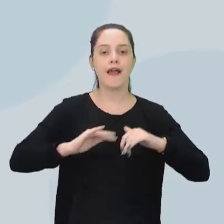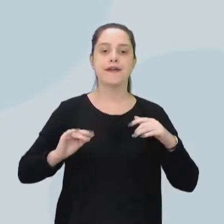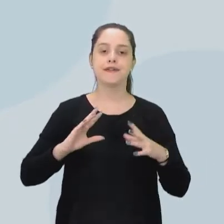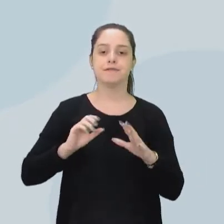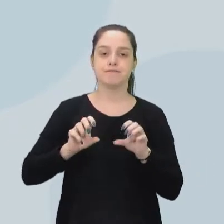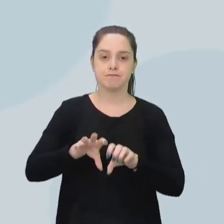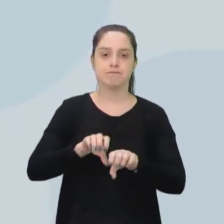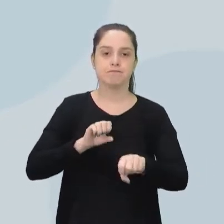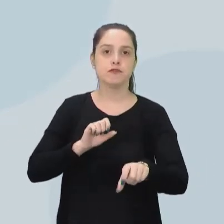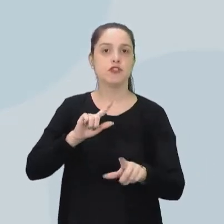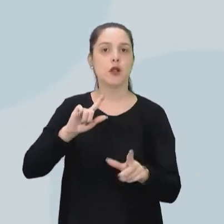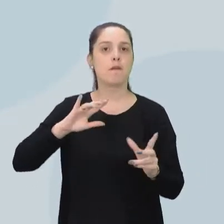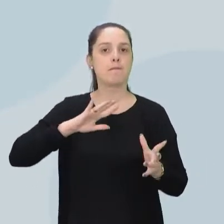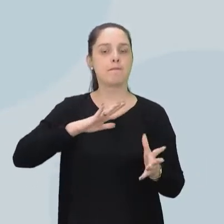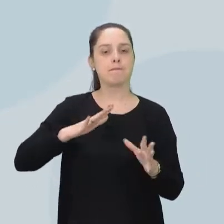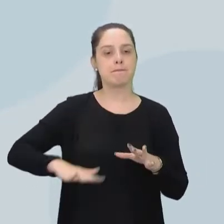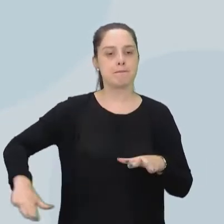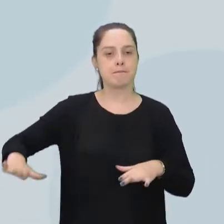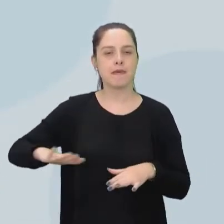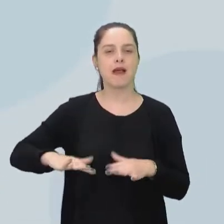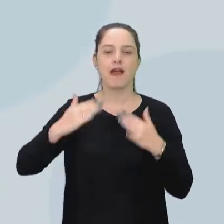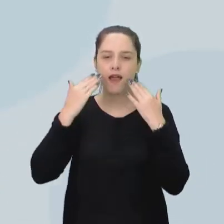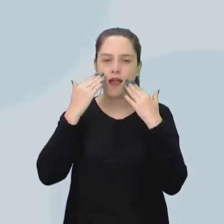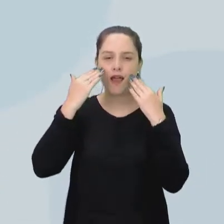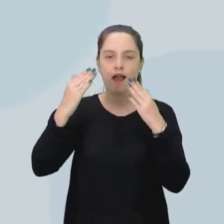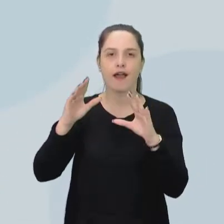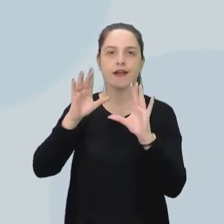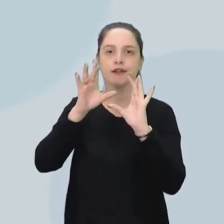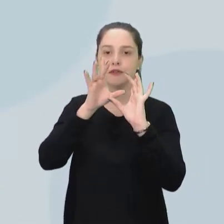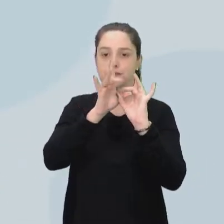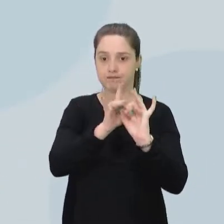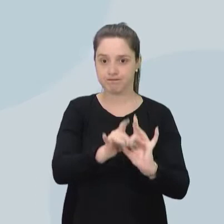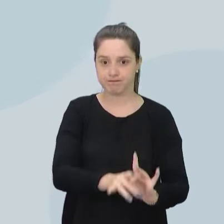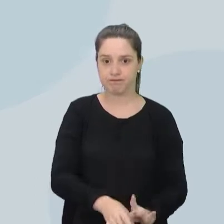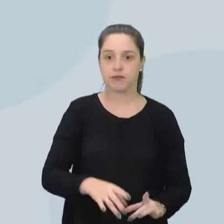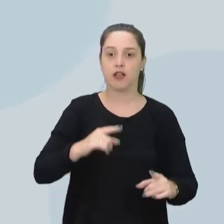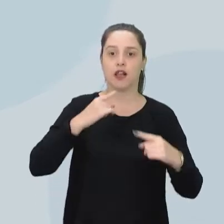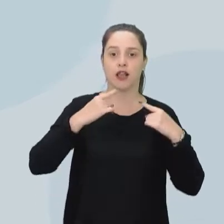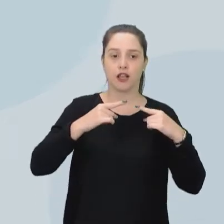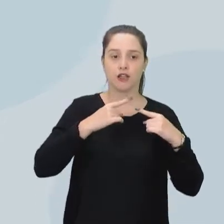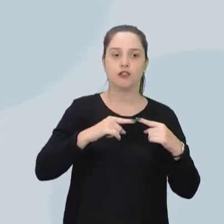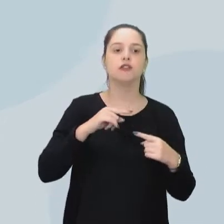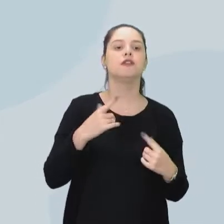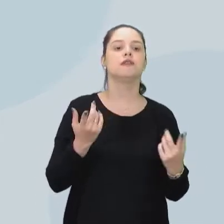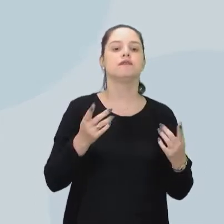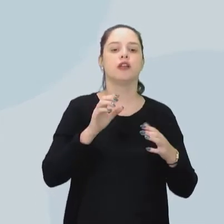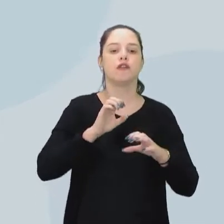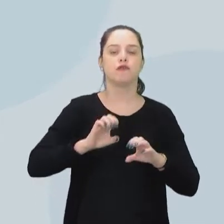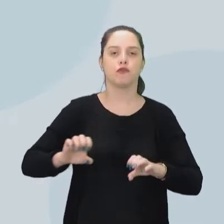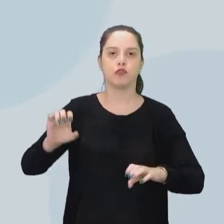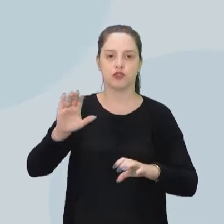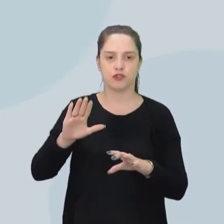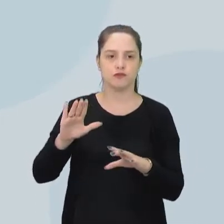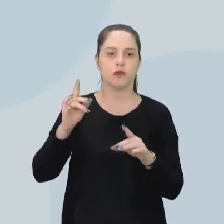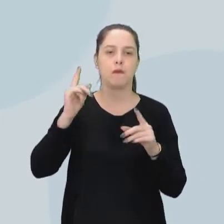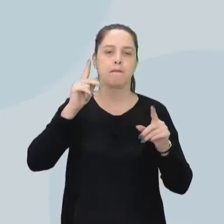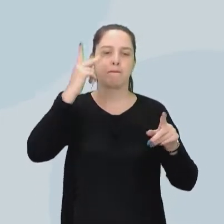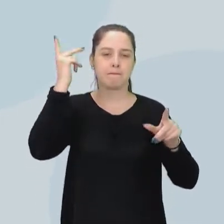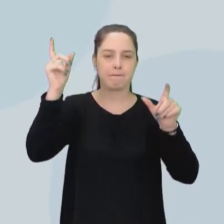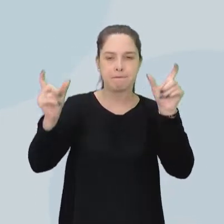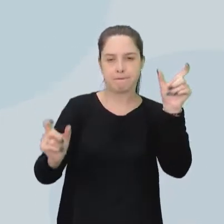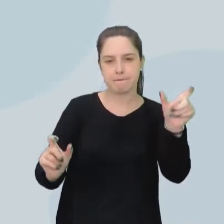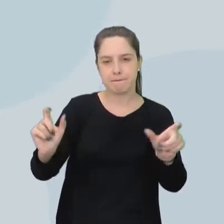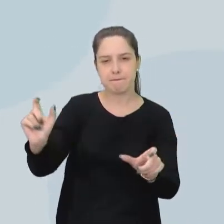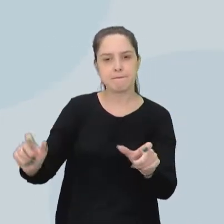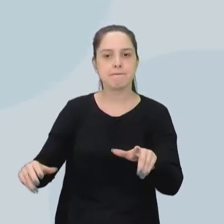geral básica é identificar, contextualizar e criticar tipologias evolutivas, populações nômades